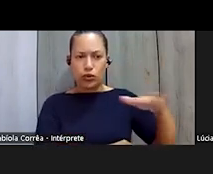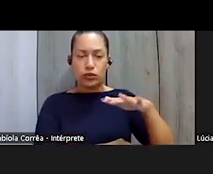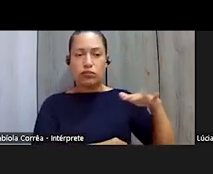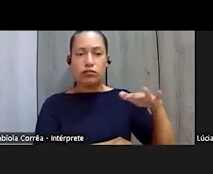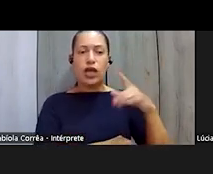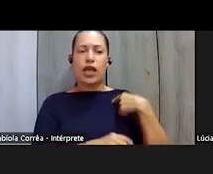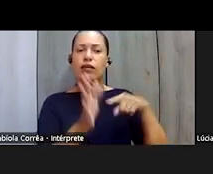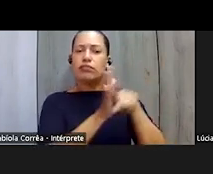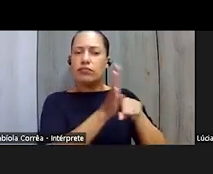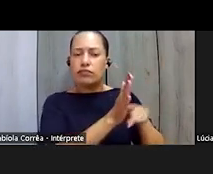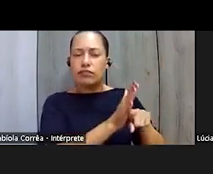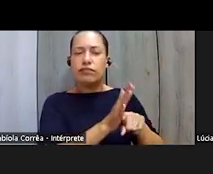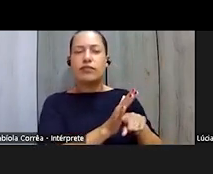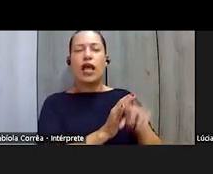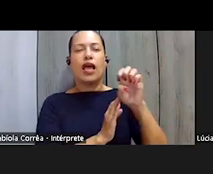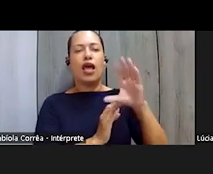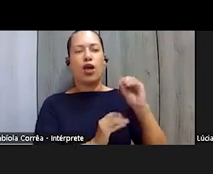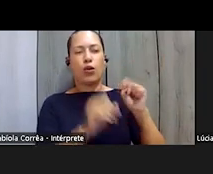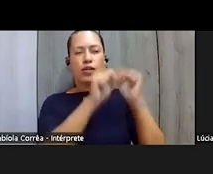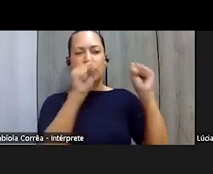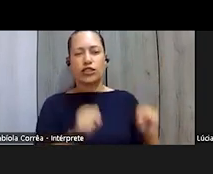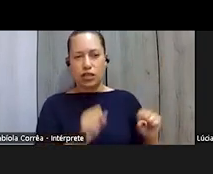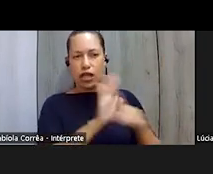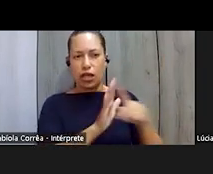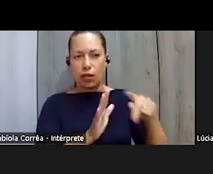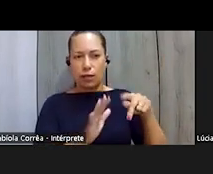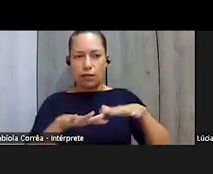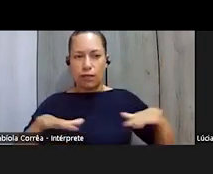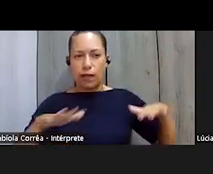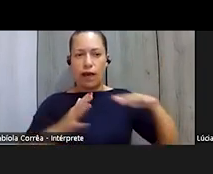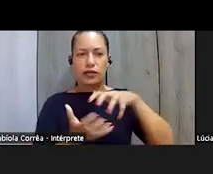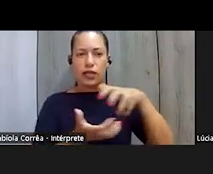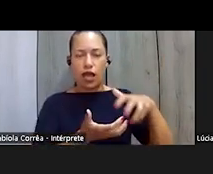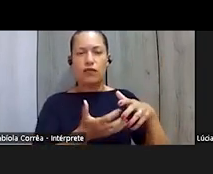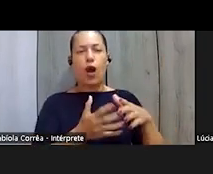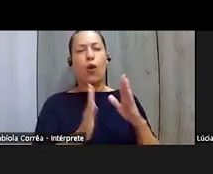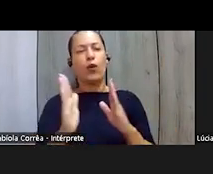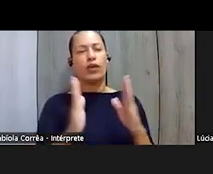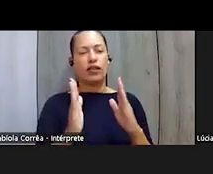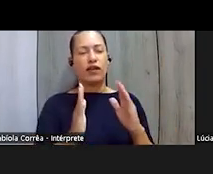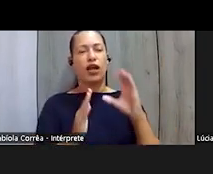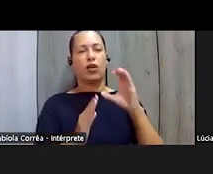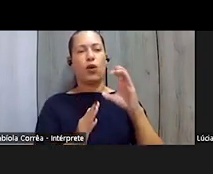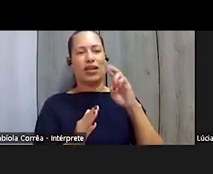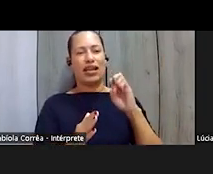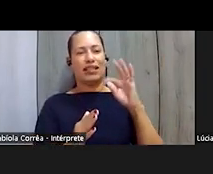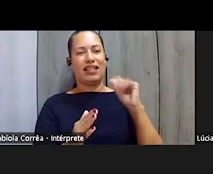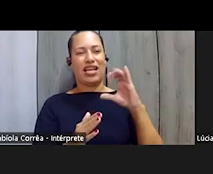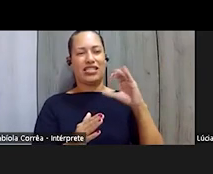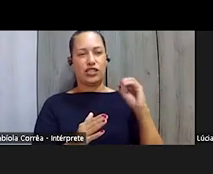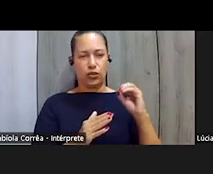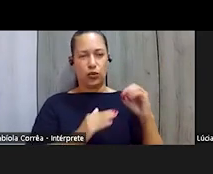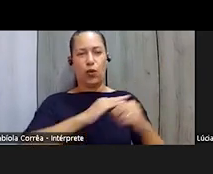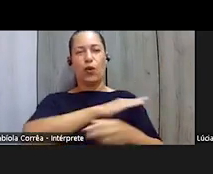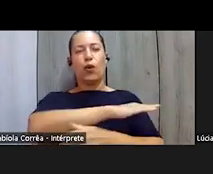de ecossistemas terrestres. E o intervalo temporal que eu trabalho é o Cretáceo, algo entre 140